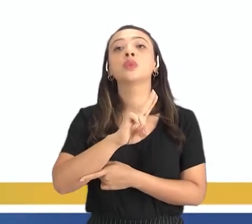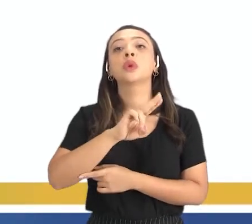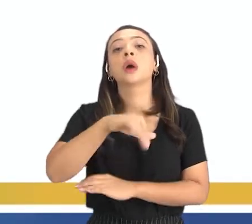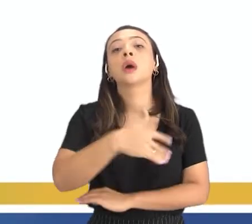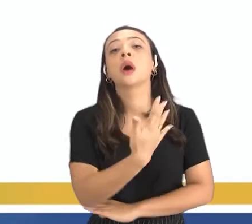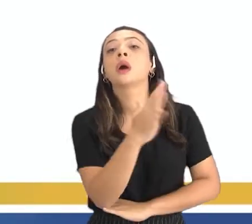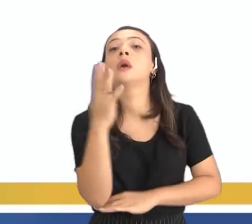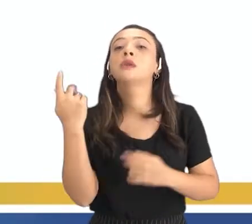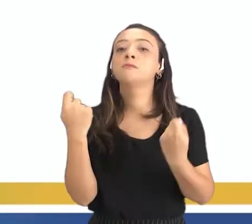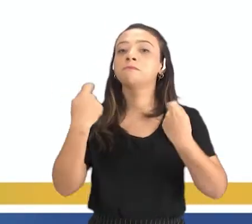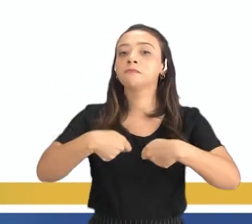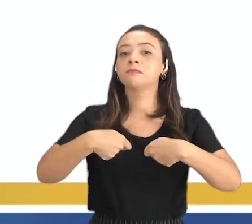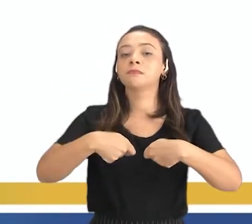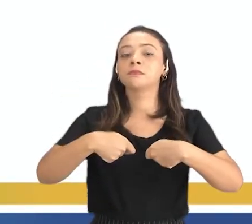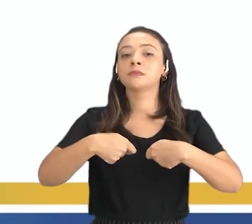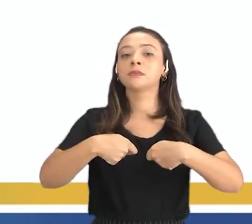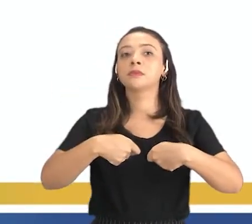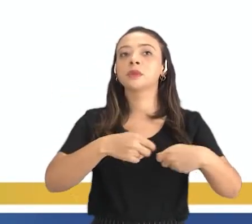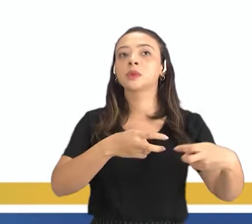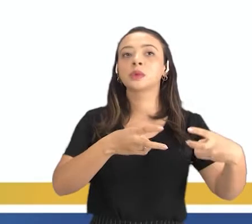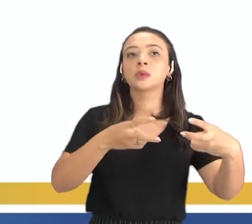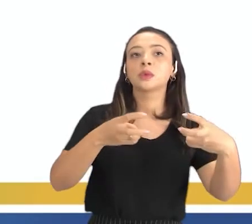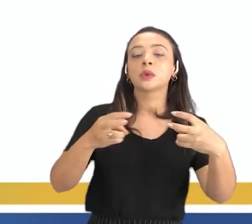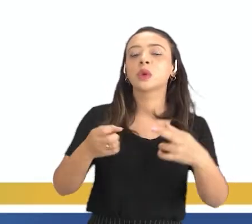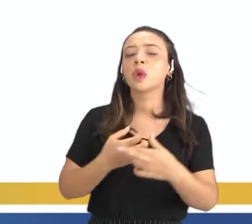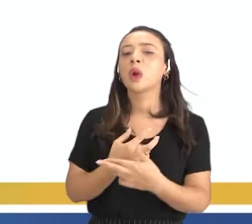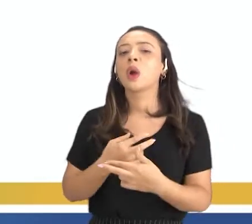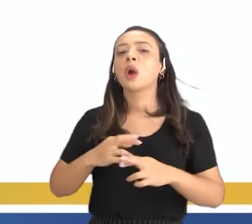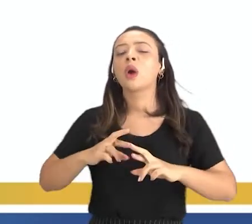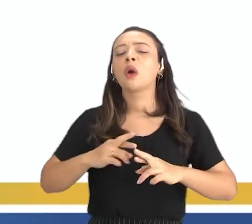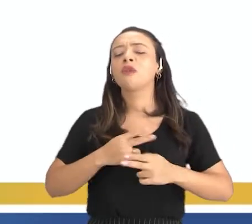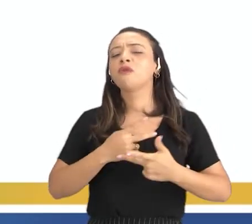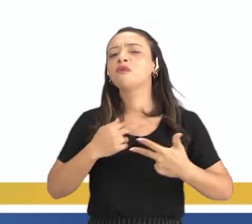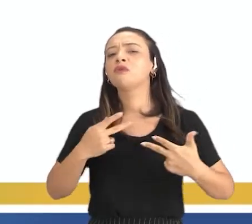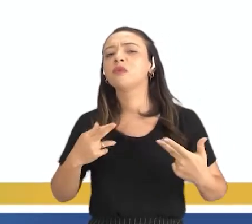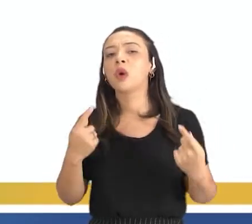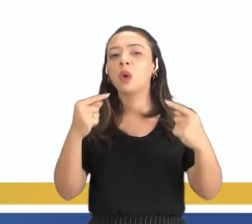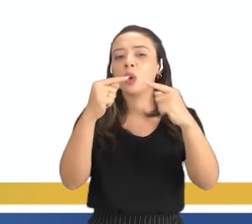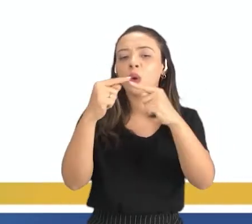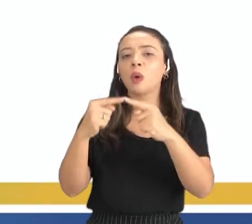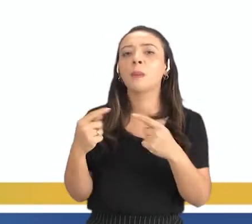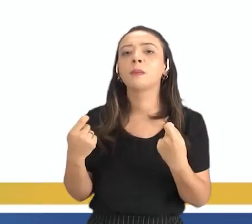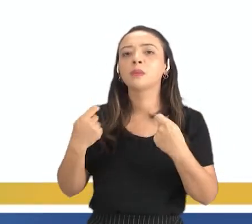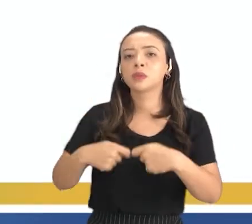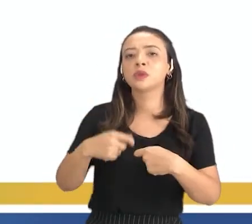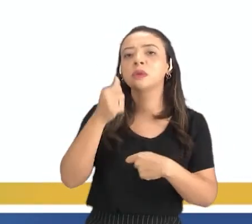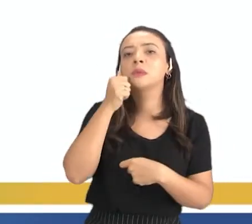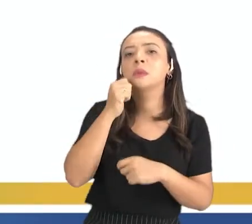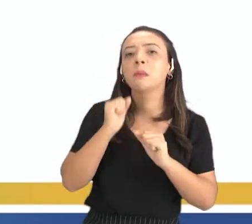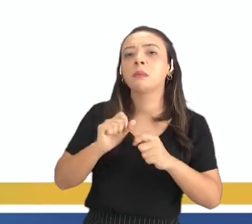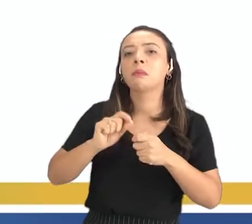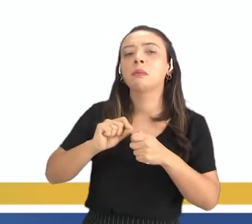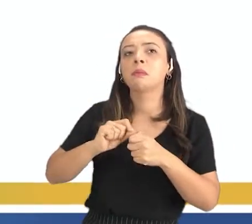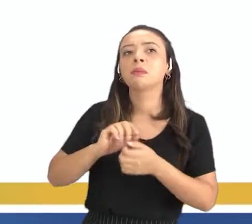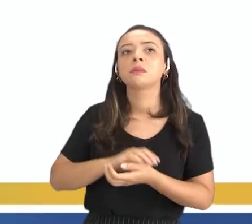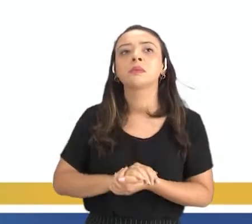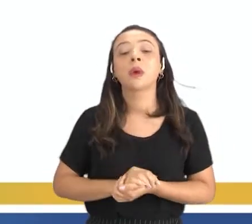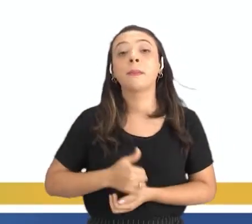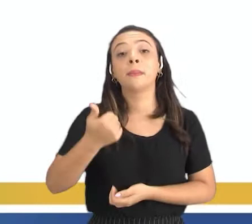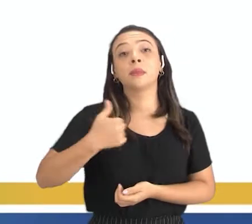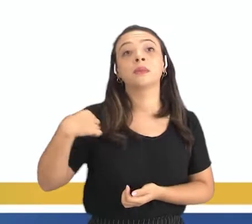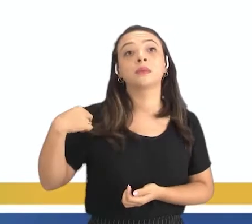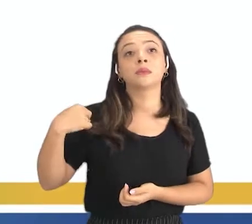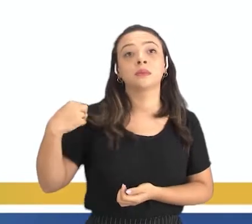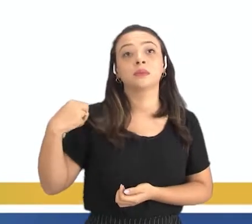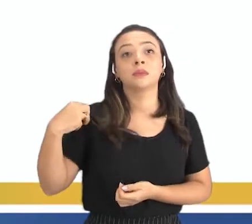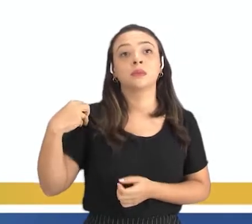A árvore de possibilidades, nós vamos descobrir aí a quantidade de combinações possíveis que a Jennifer pode fazer. Então, com a primeira camiseta,